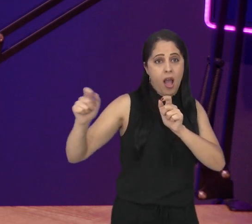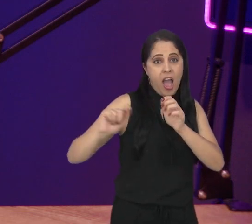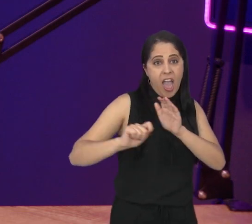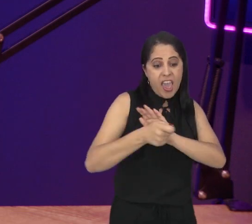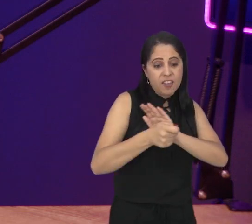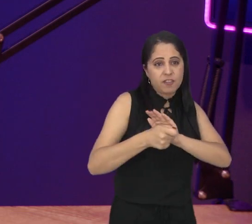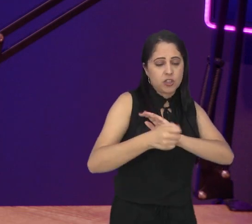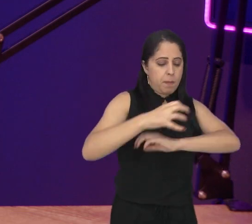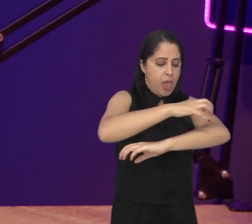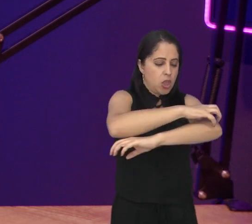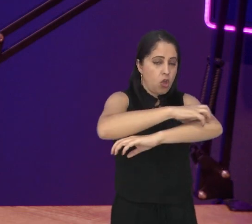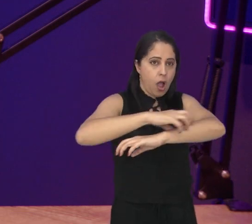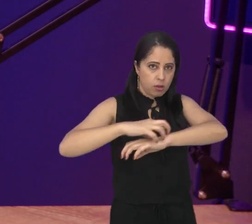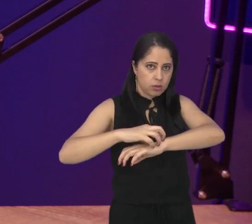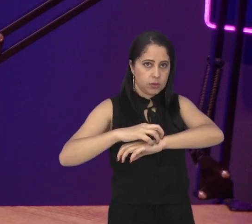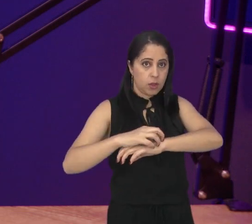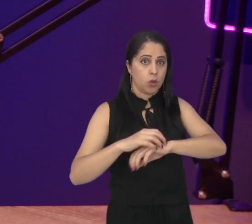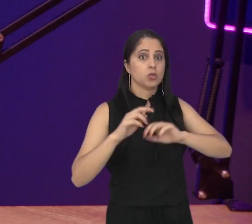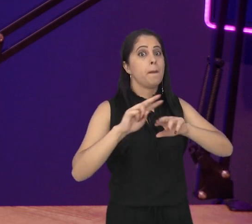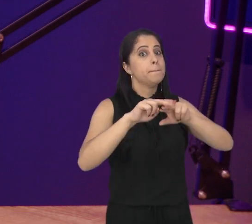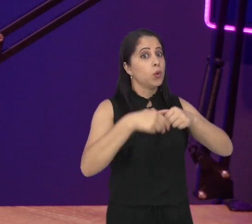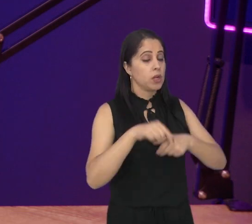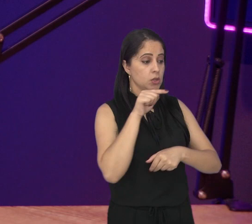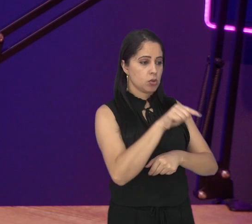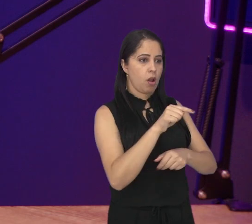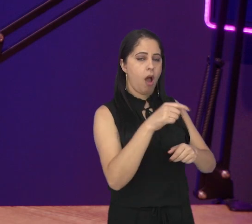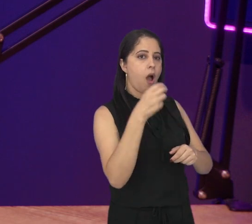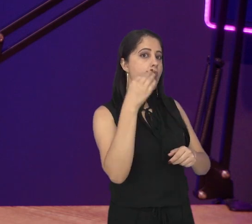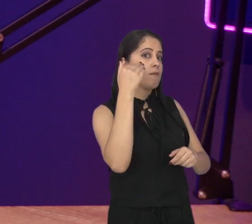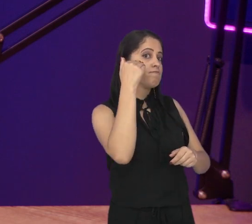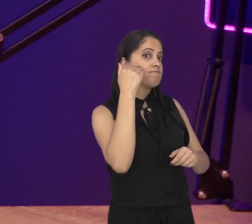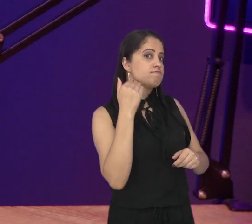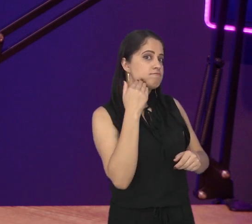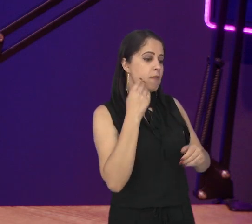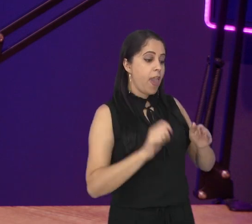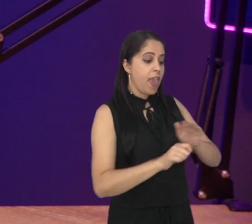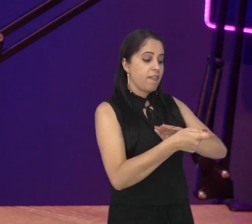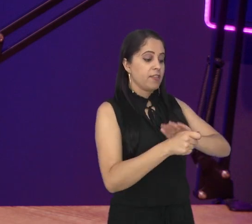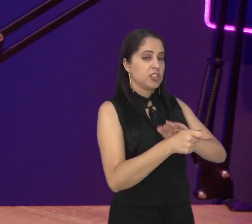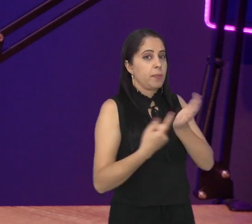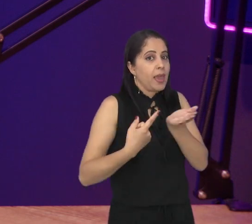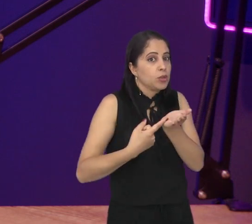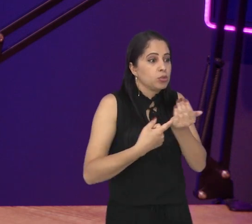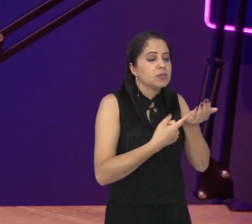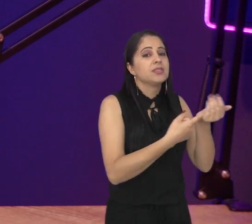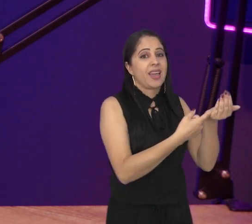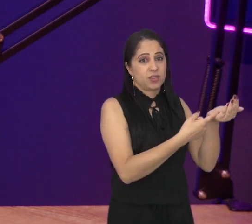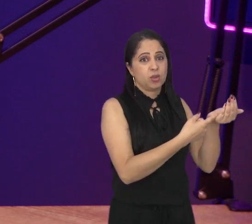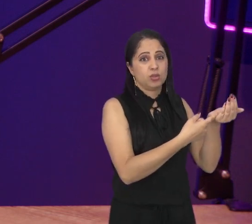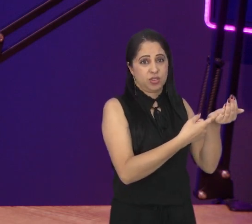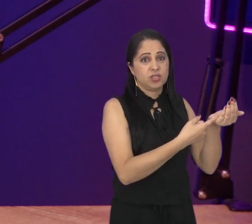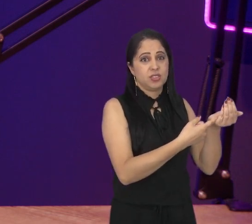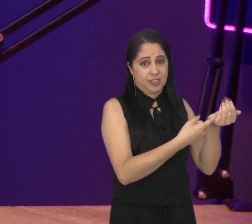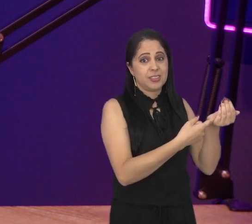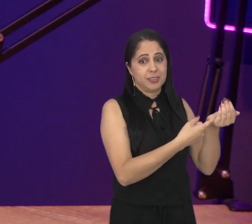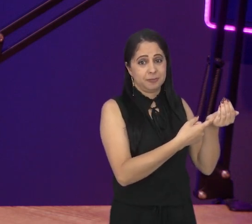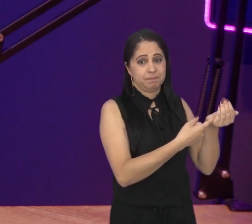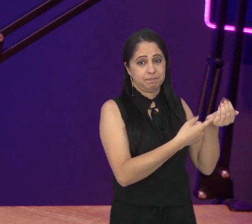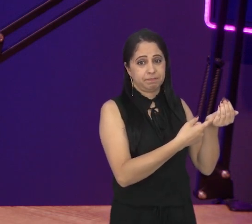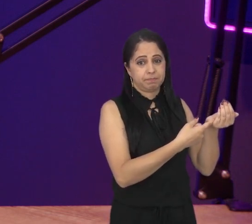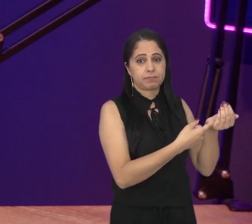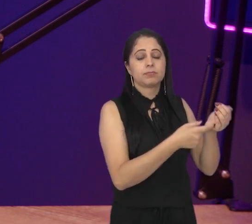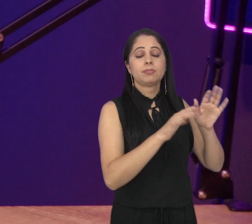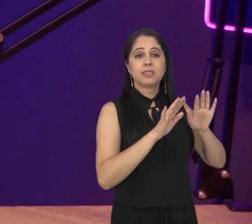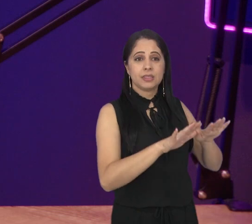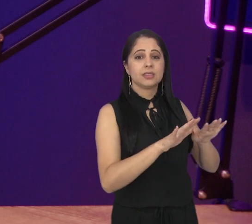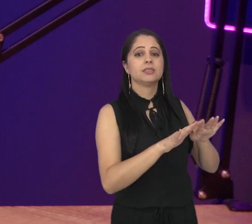eles investem muito em informação, em conhecimento, em cultura, porque em tecnologia, né? Porque eles não precisam de espaço